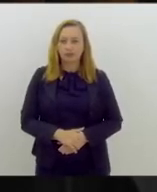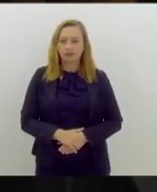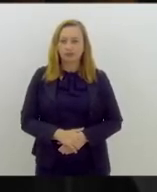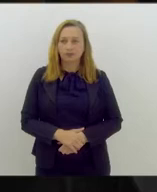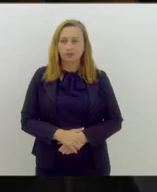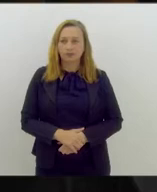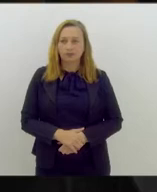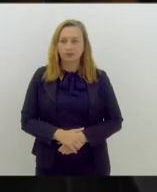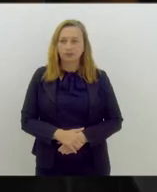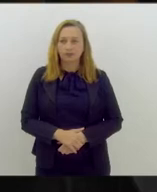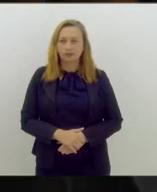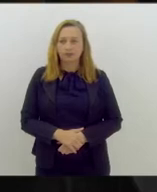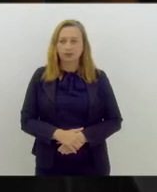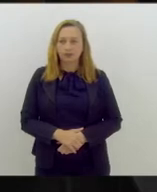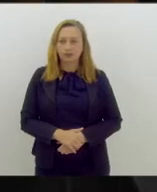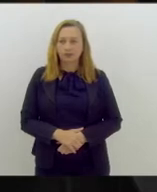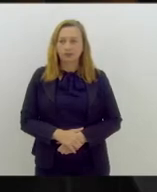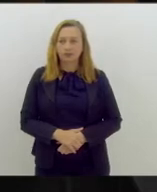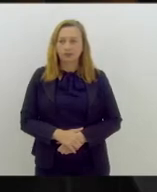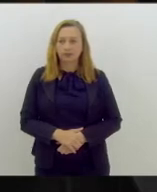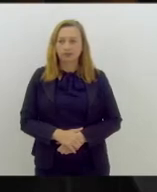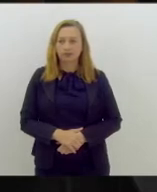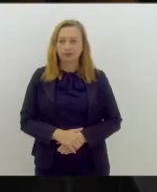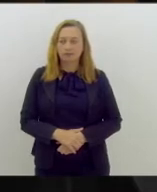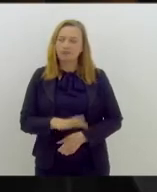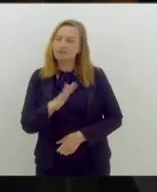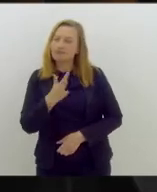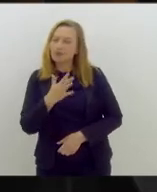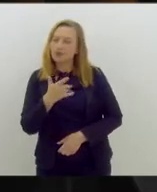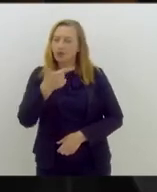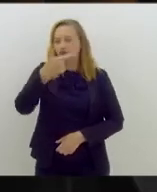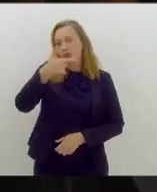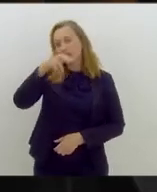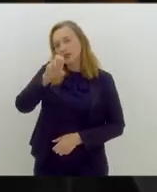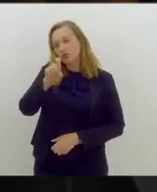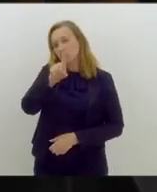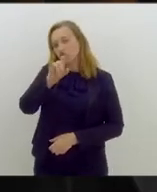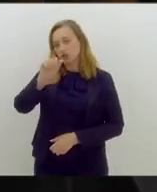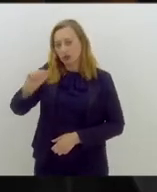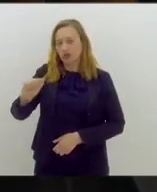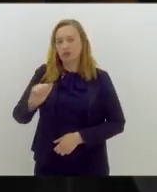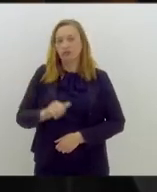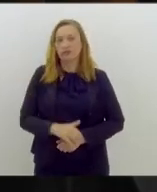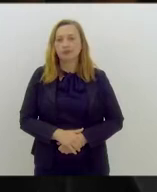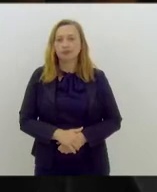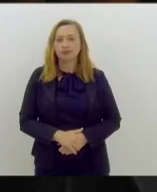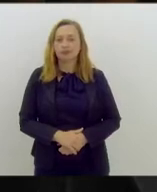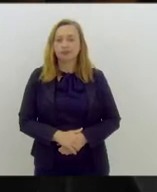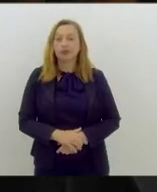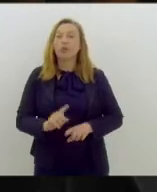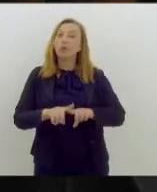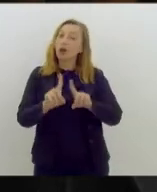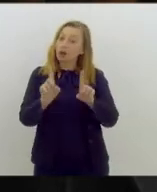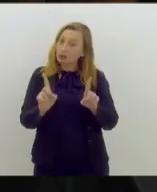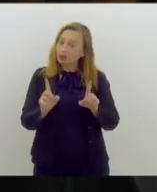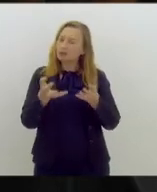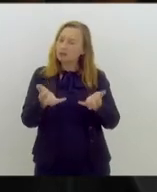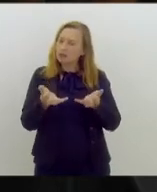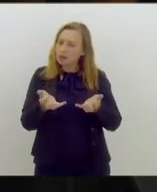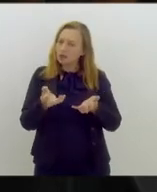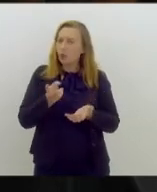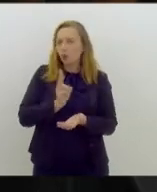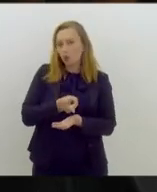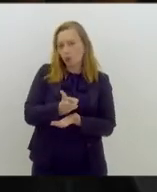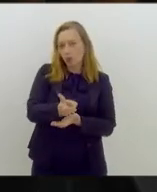Outubro daqui exatamente a 25 dias mas queria aqui